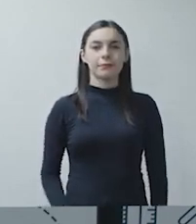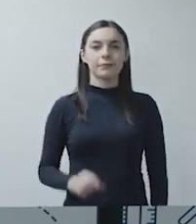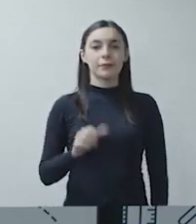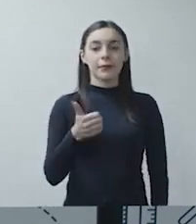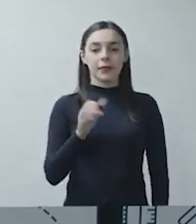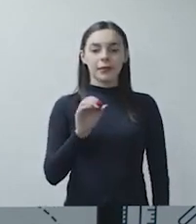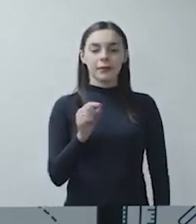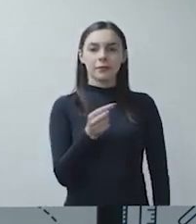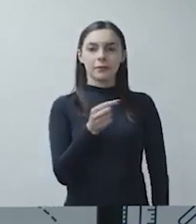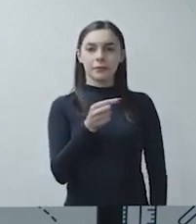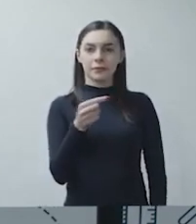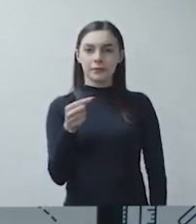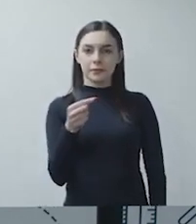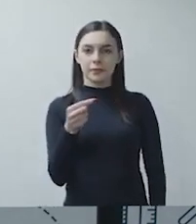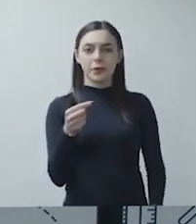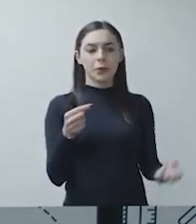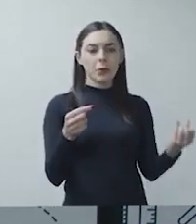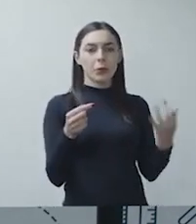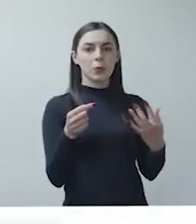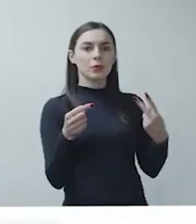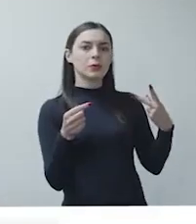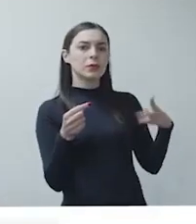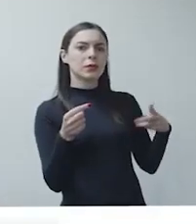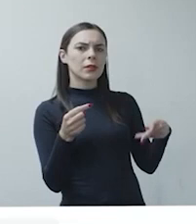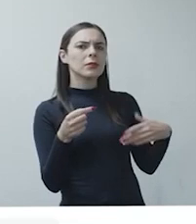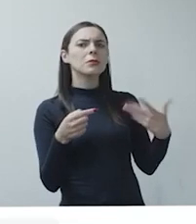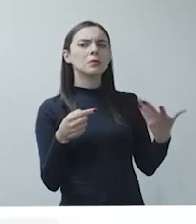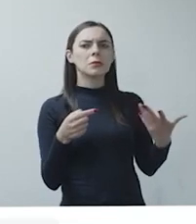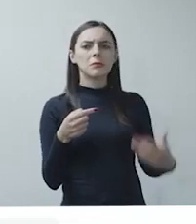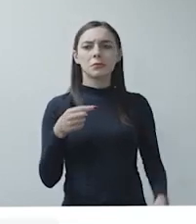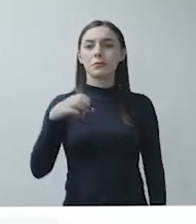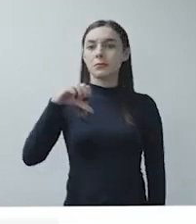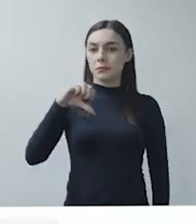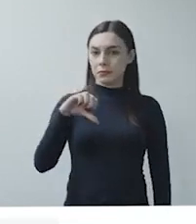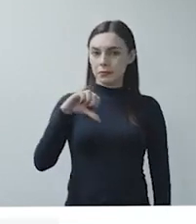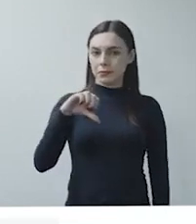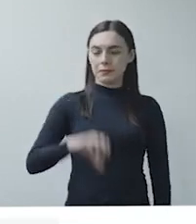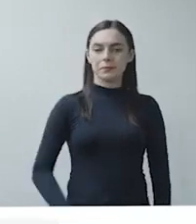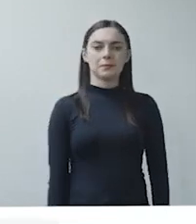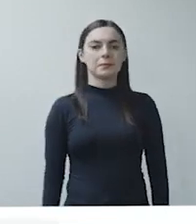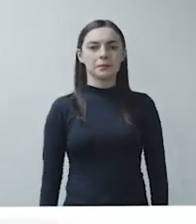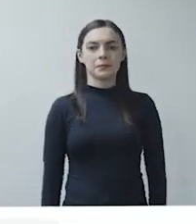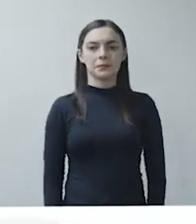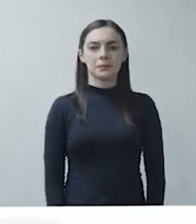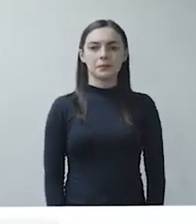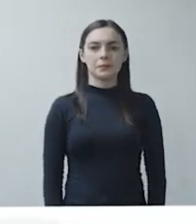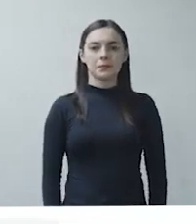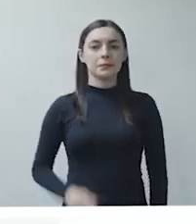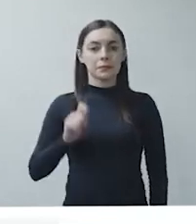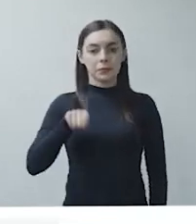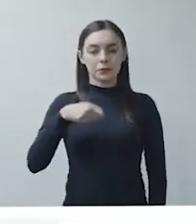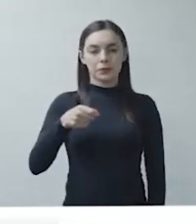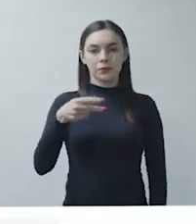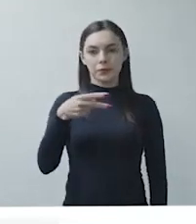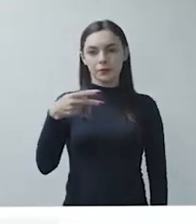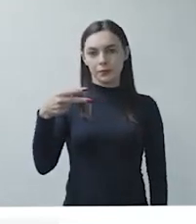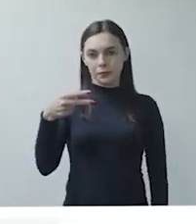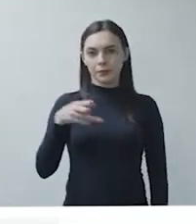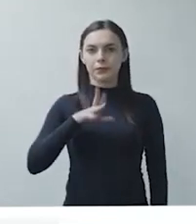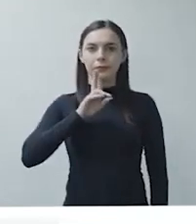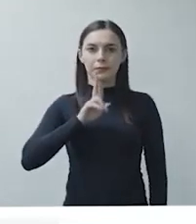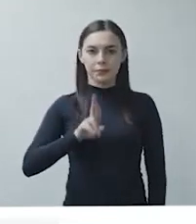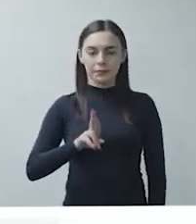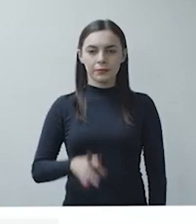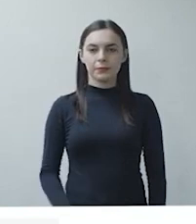Menos a quantidade de pontos da Laura, que foi 9. Sinal de igual, de